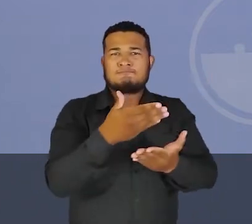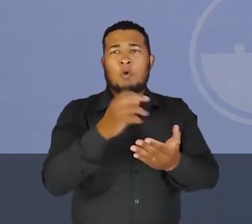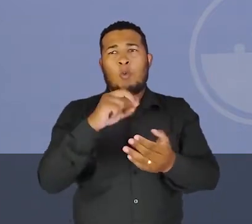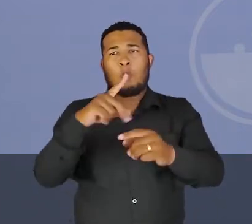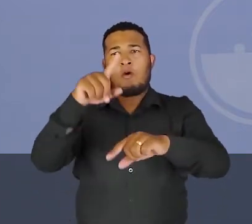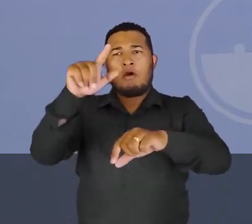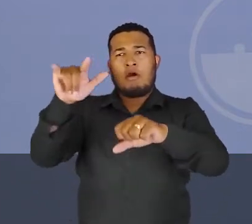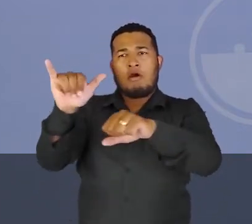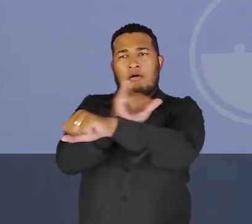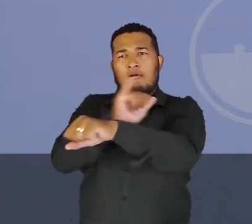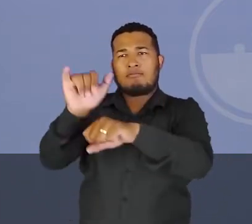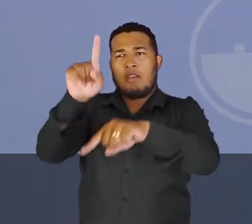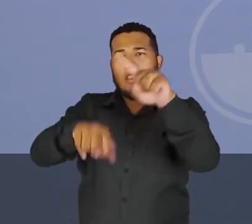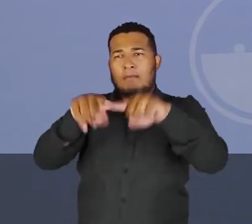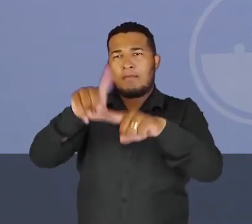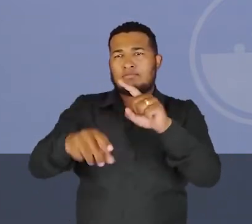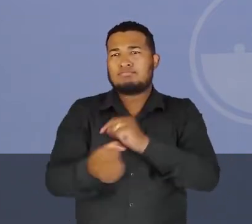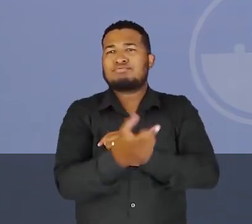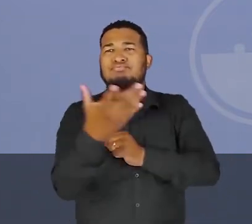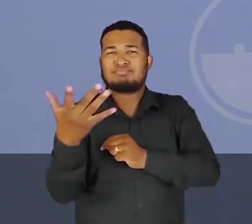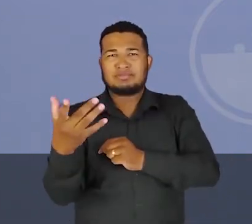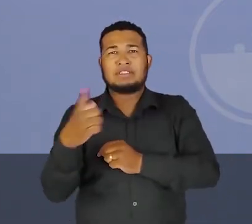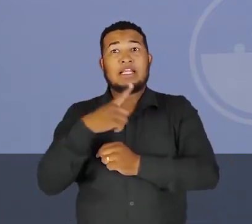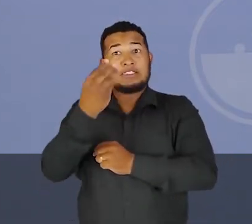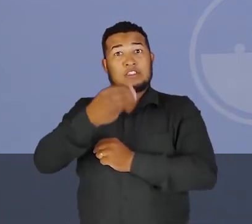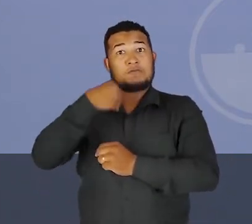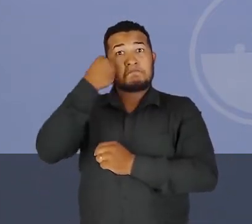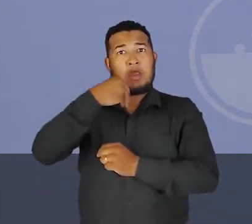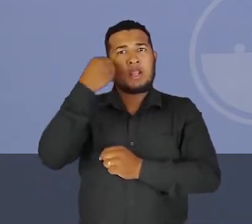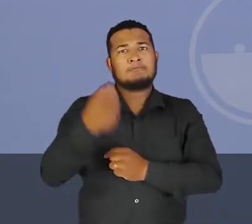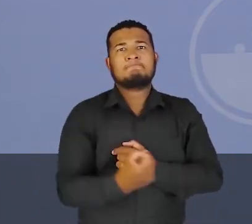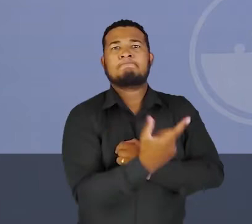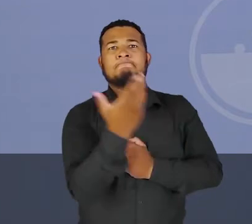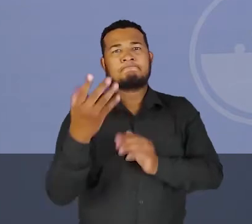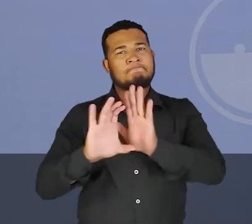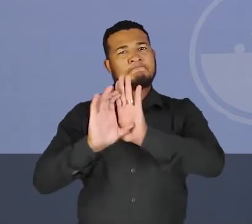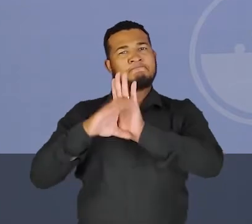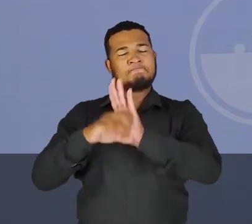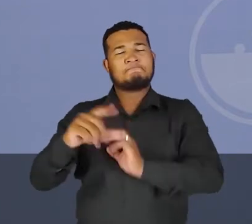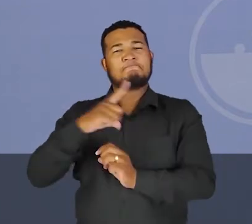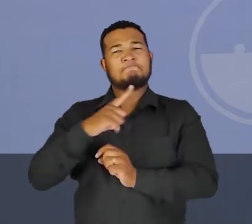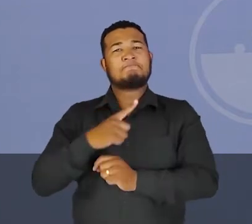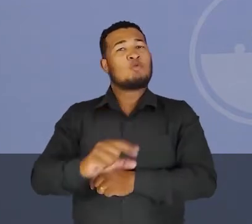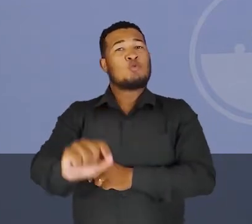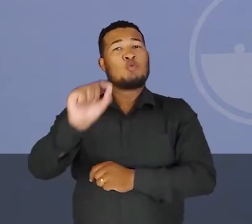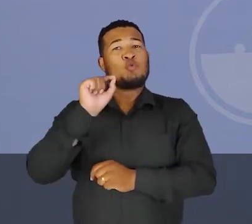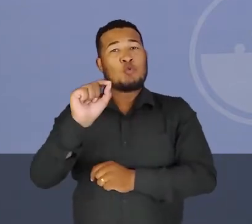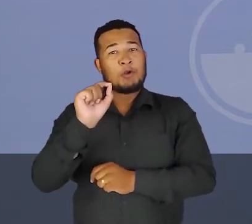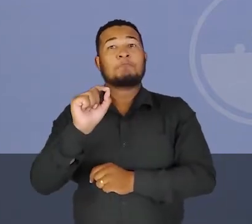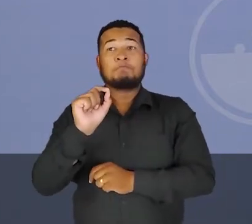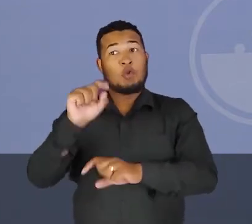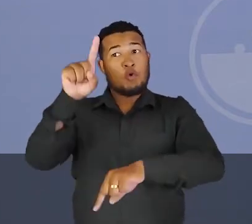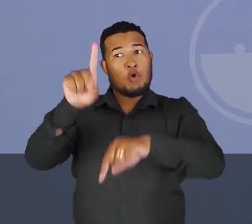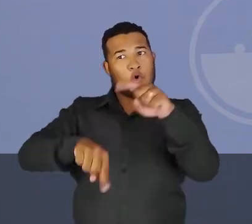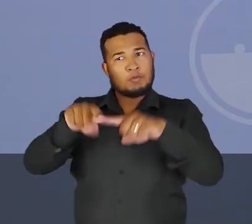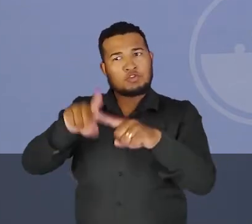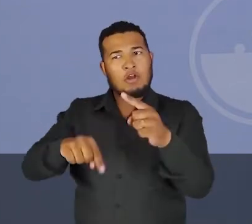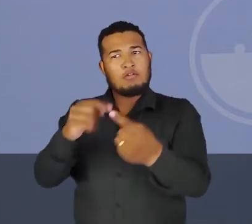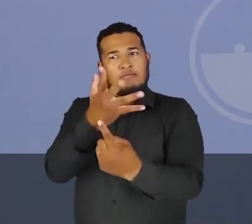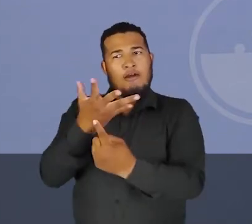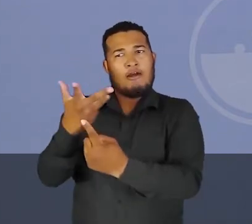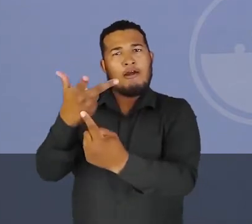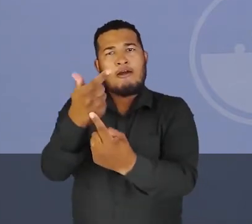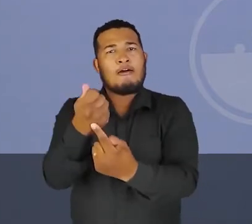elementos que estão, as várias experiências, inclusive conceituais, que trazem o objeto, a obra de arte